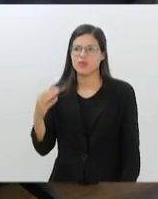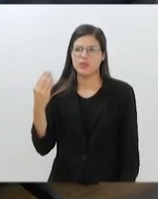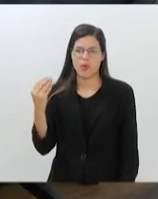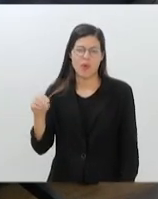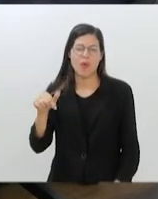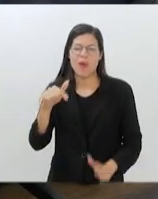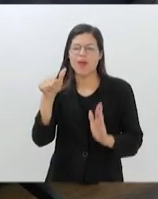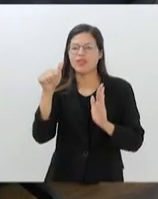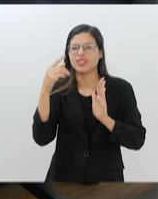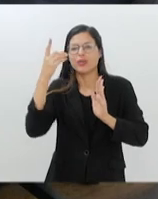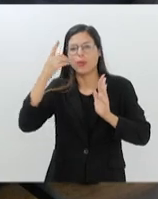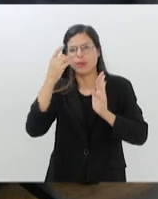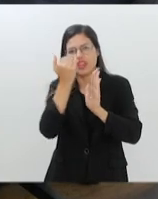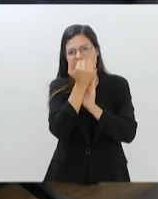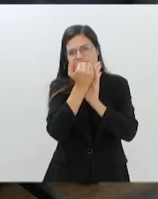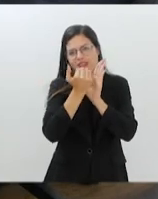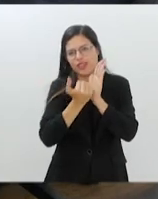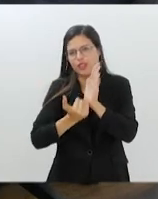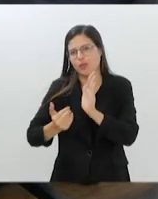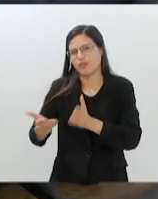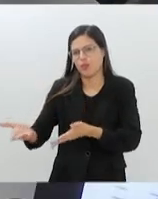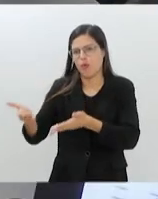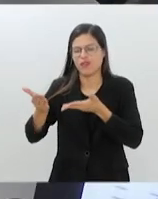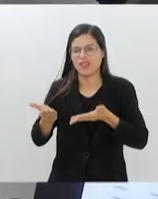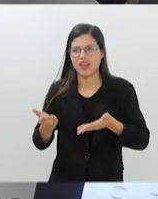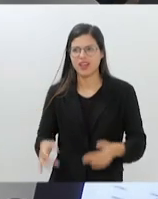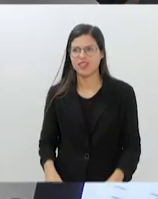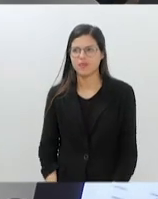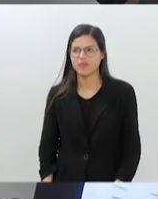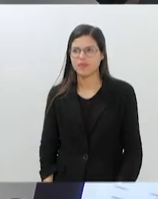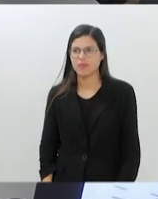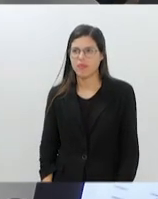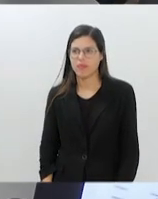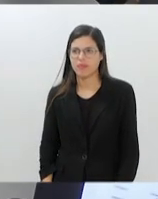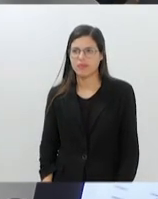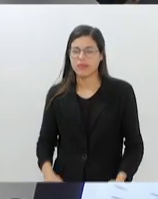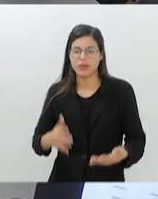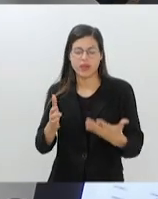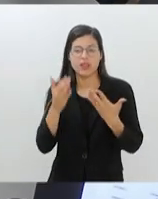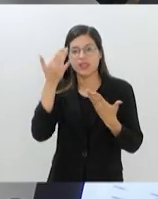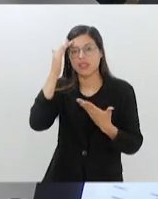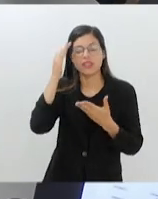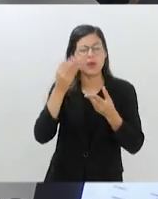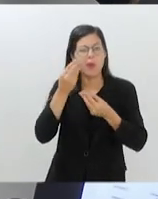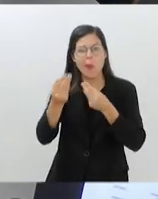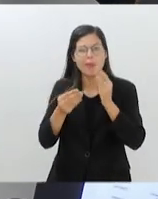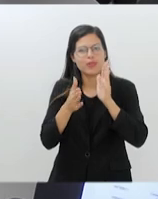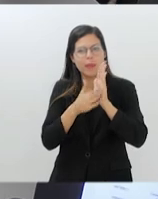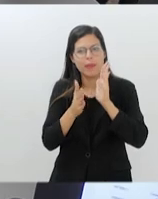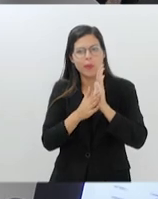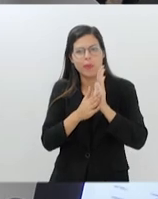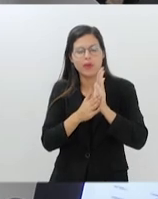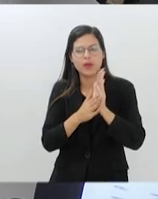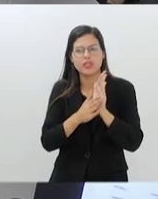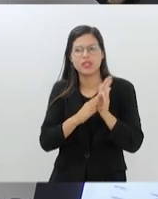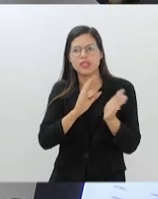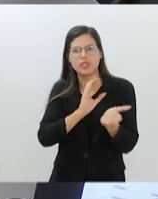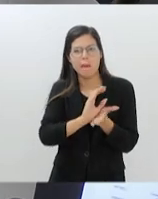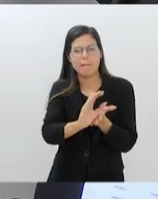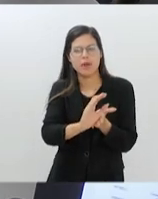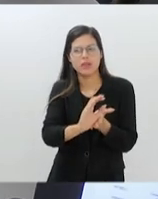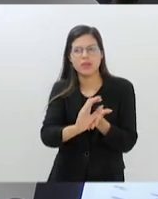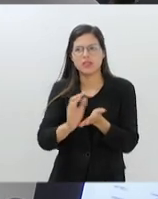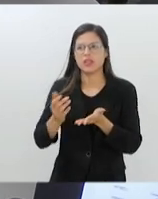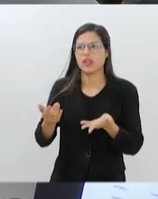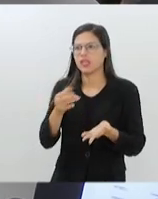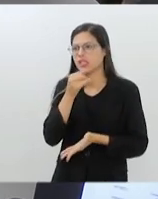queria eu queria eu queria entender como que acontece as propostas de PR torc as propostas de PR torcino Ah eu quero patoc